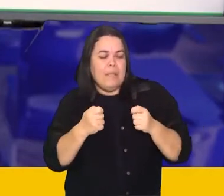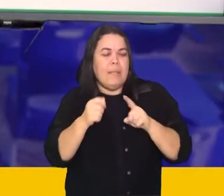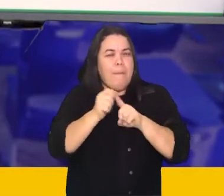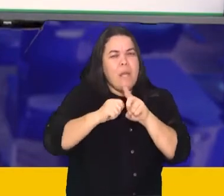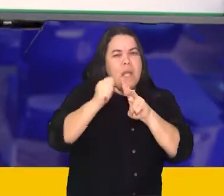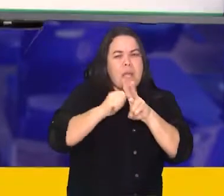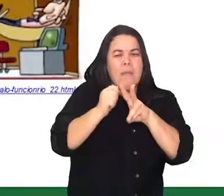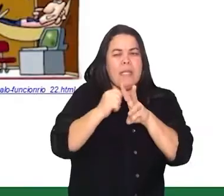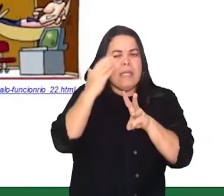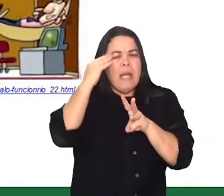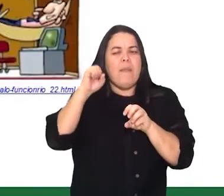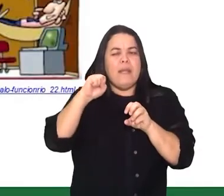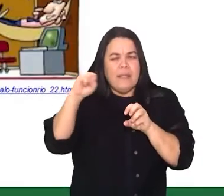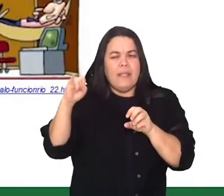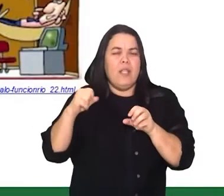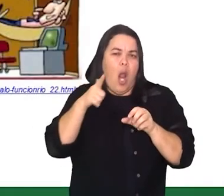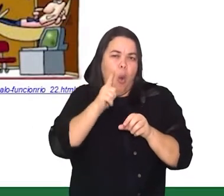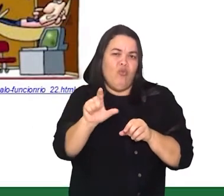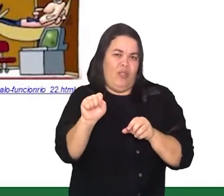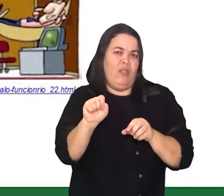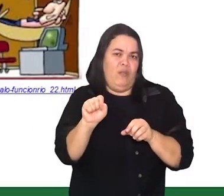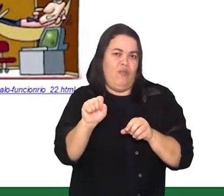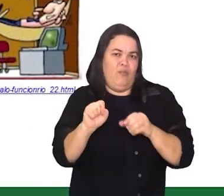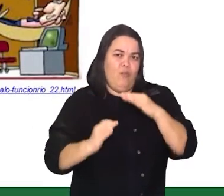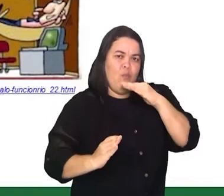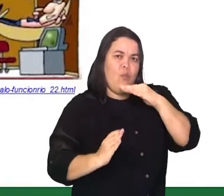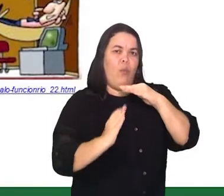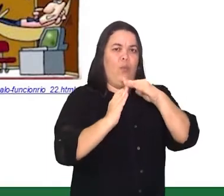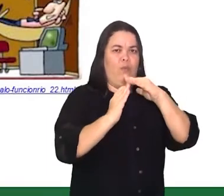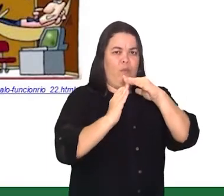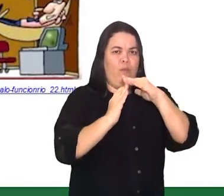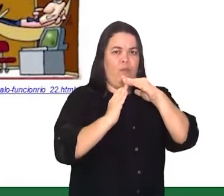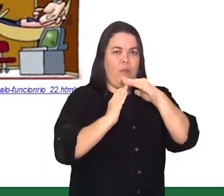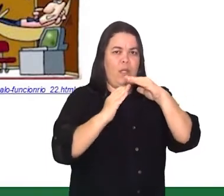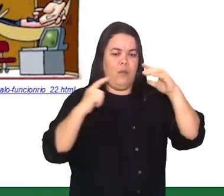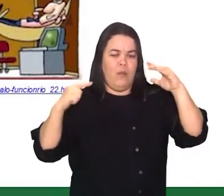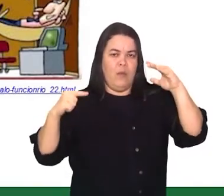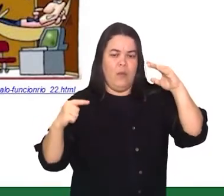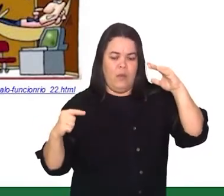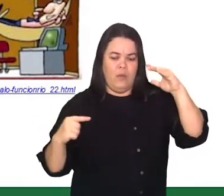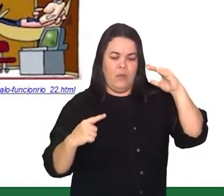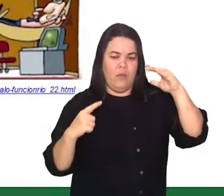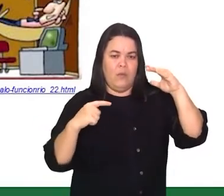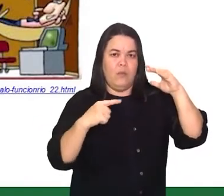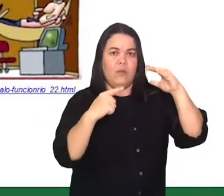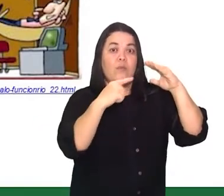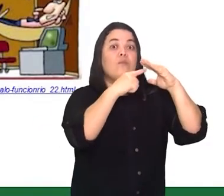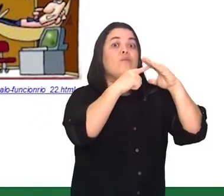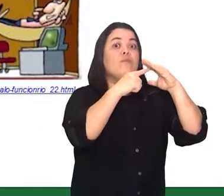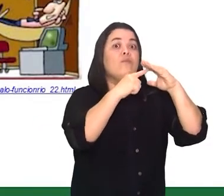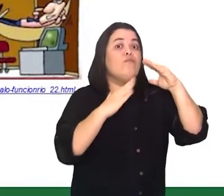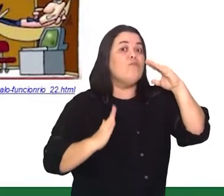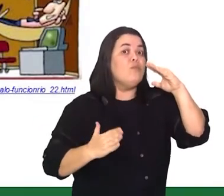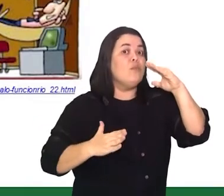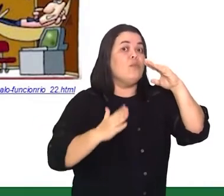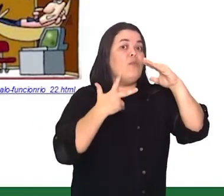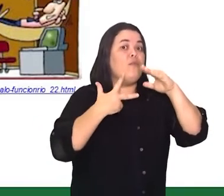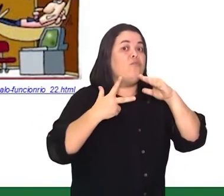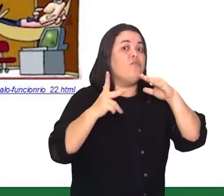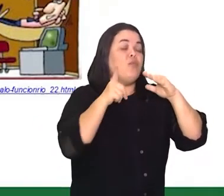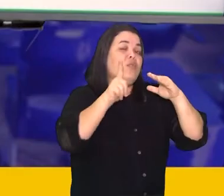foi pedido na empresa, o balanço de desempenho das equipes, desempenho do trabalho de cada um, ok?